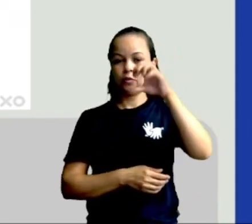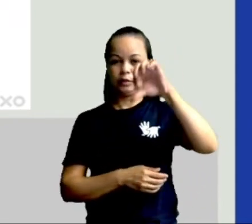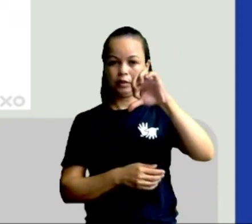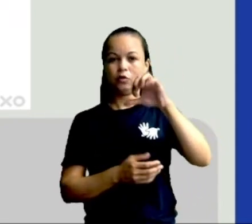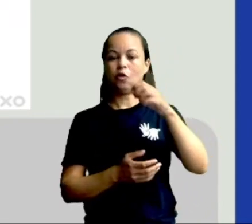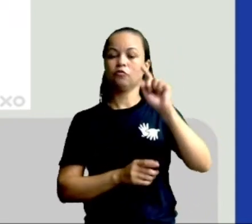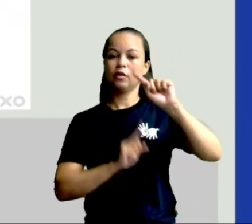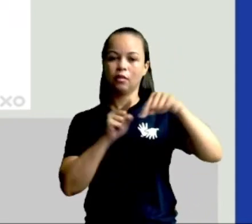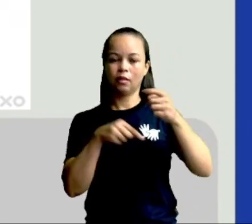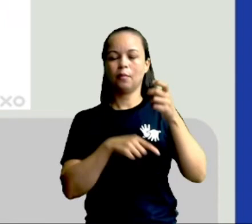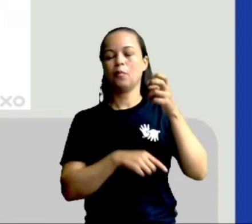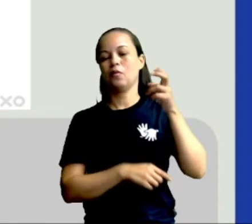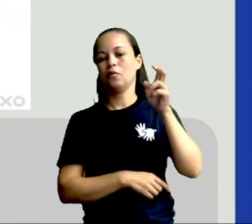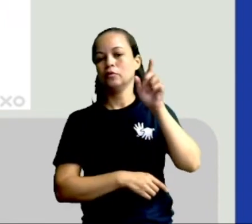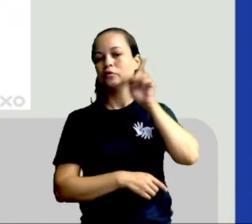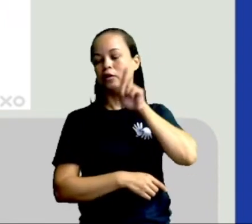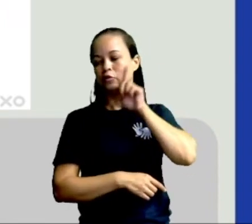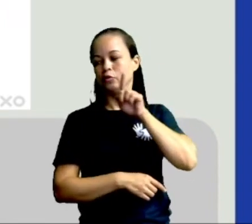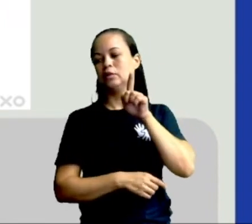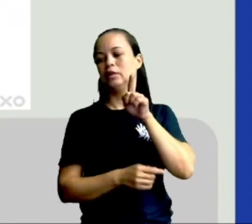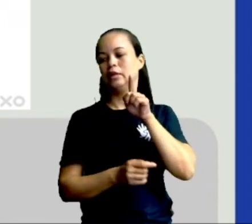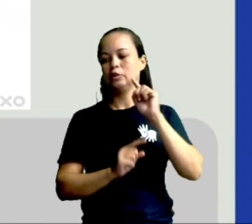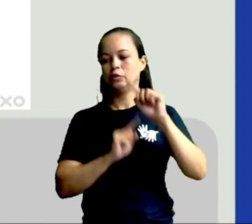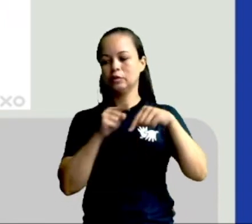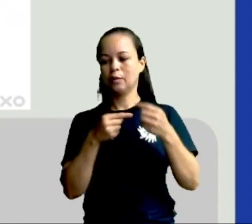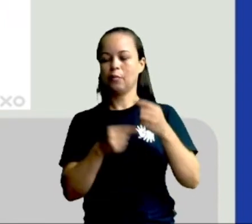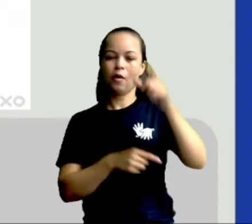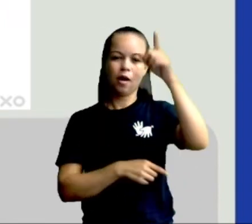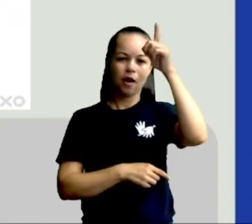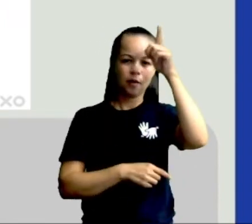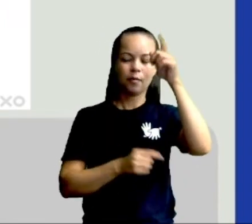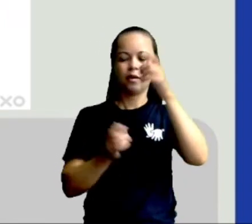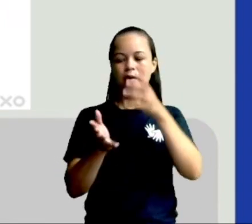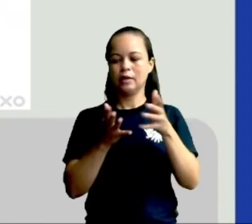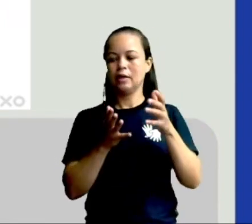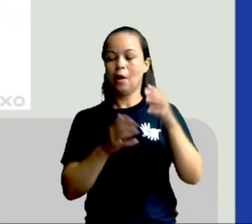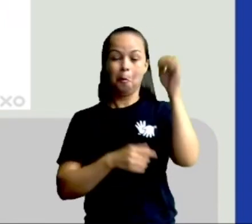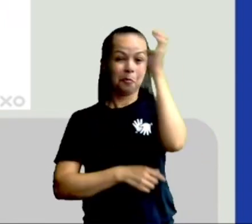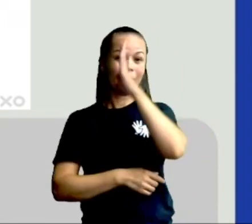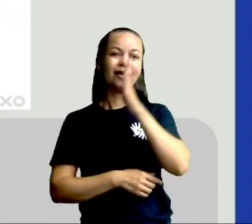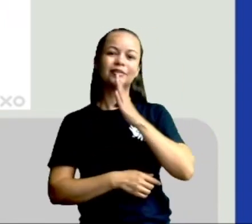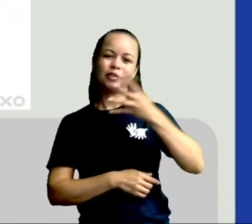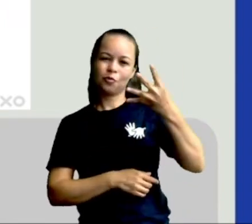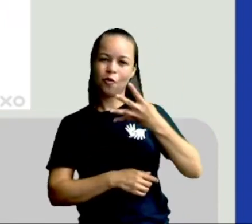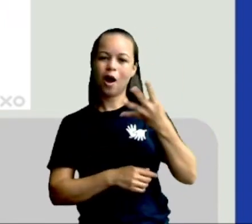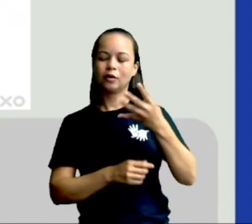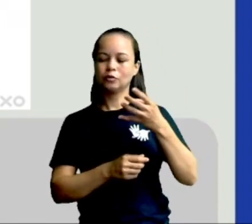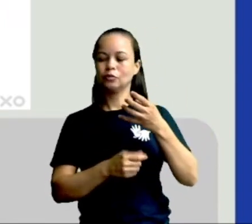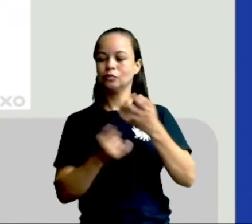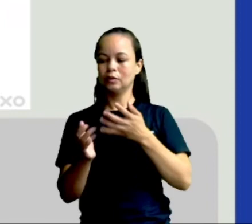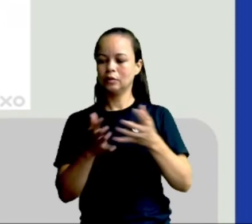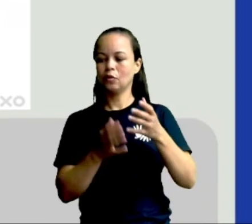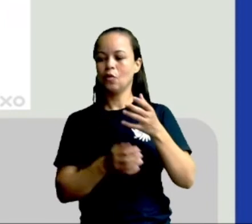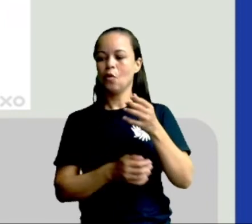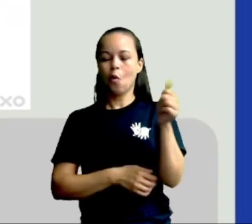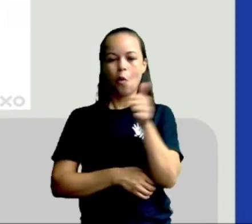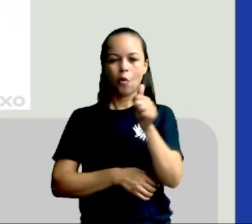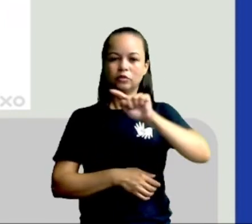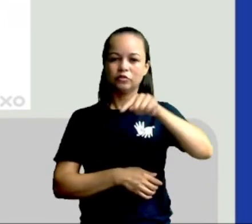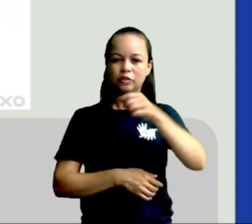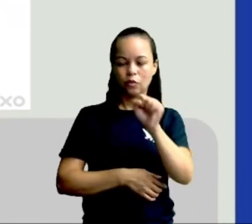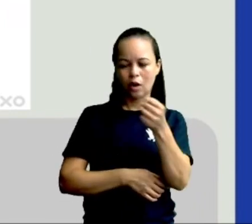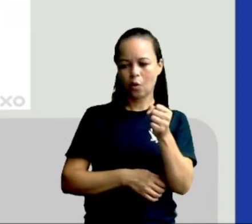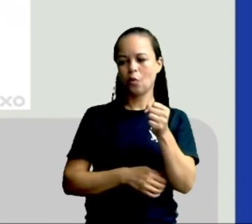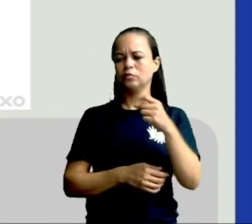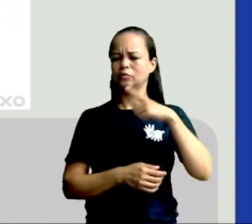depois vem os Estados Unidos, vem a Alemanha com 14,4%, vem o Brasil, gente, com 11,8%, aí vem o